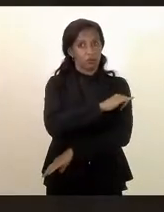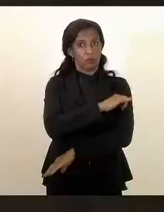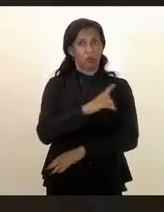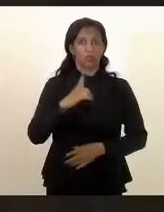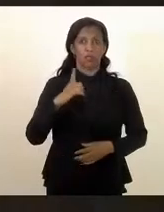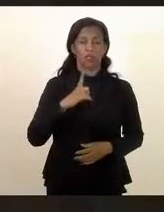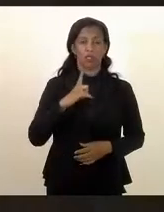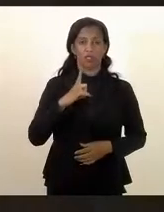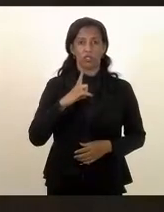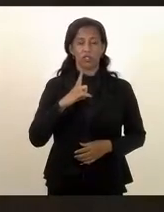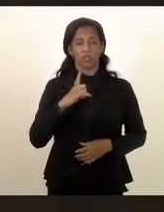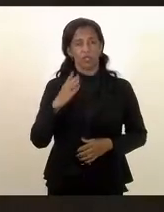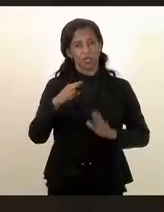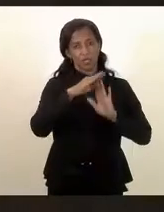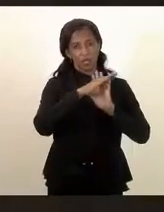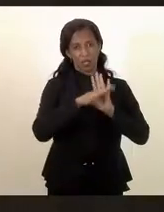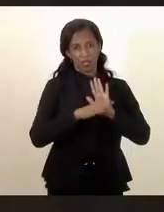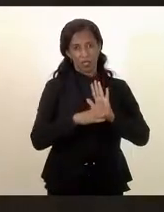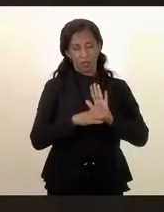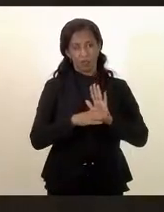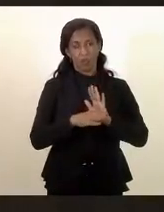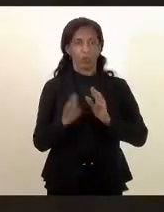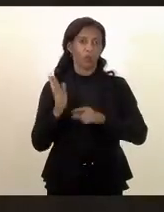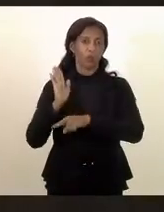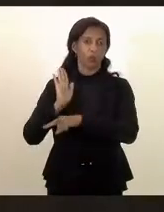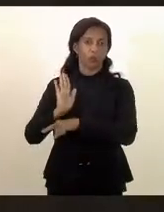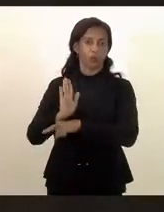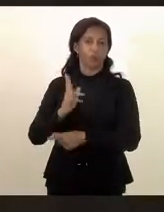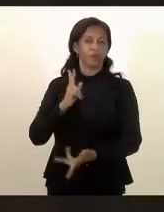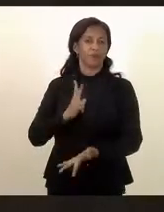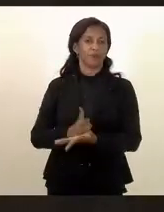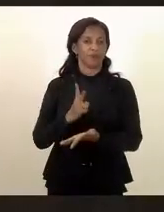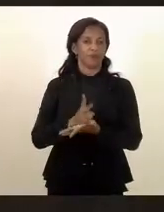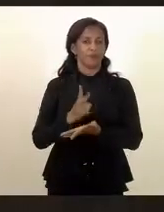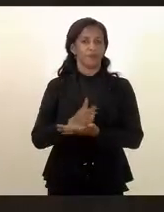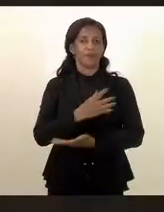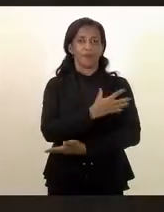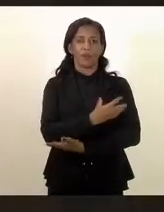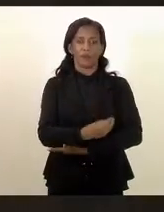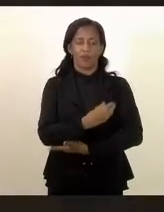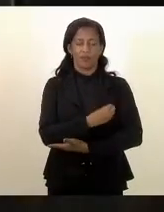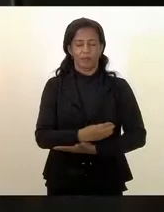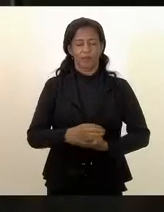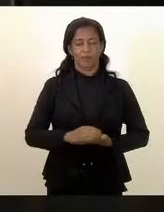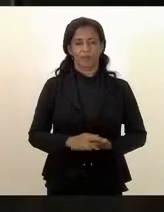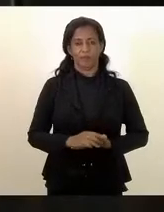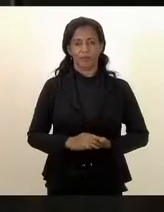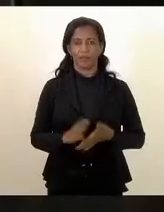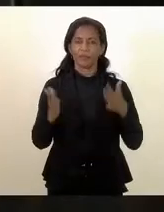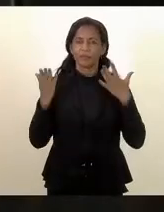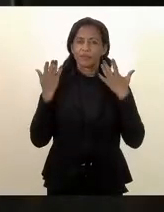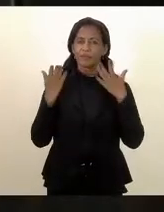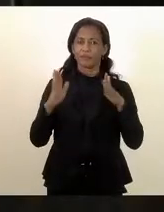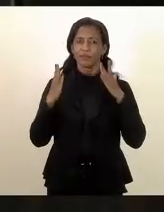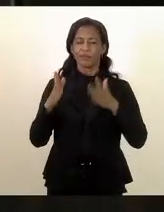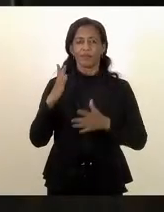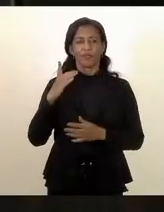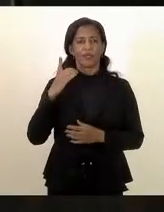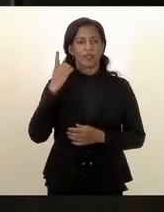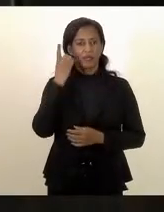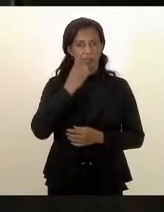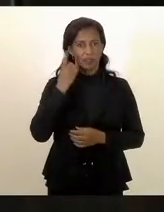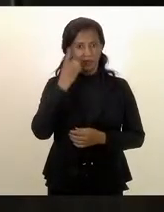tenha instituído esse programa de campanhas permanentes para o aleitamento materno obrigado parabéns deputada pela